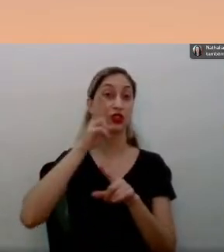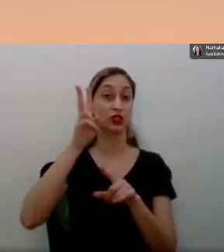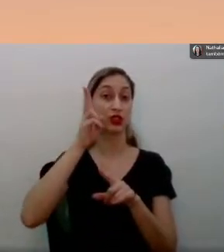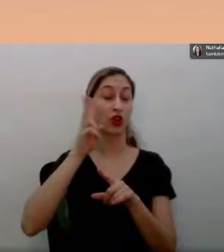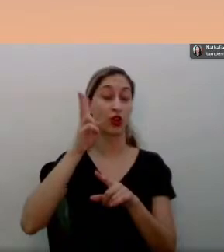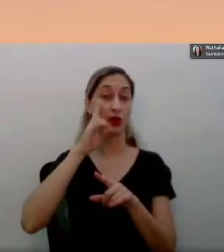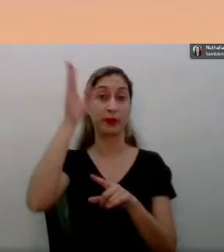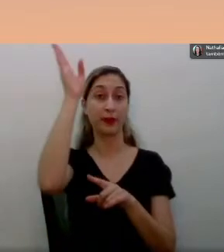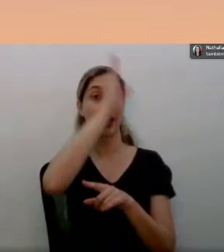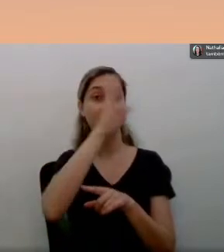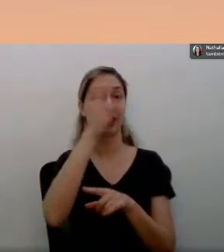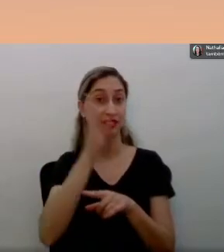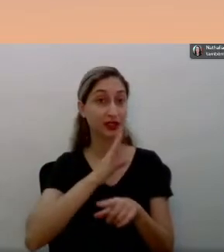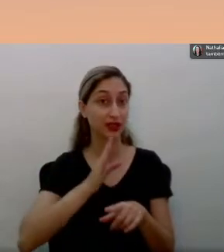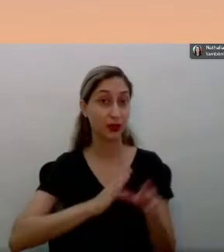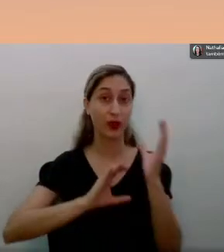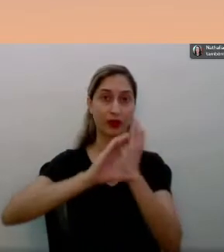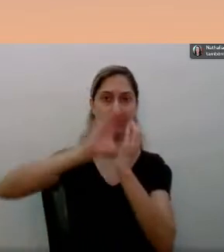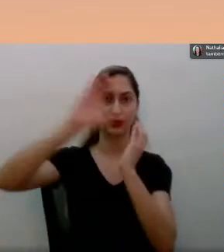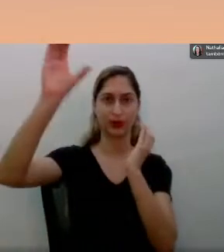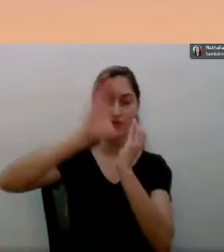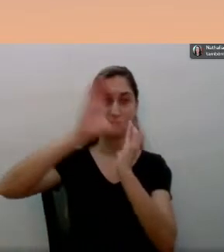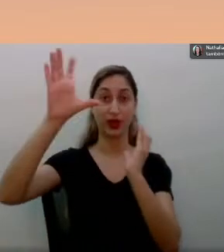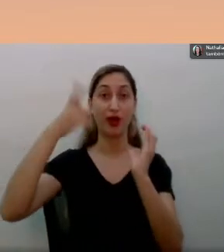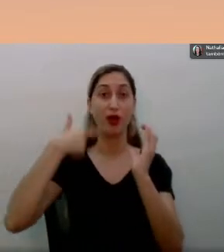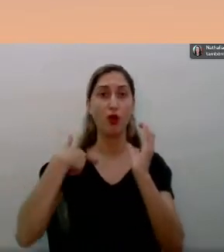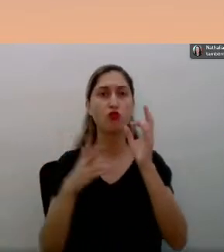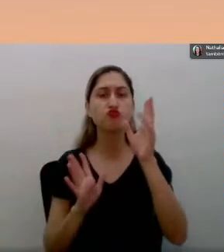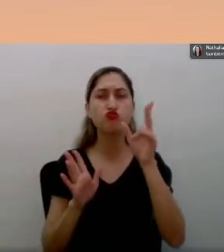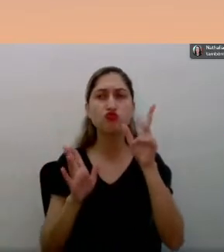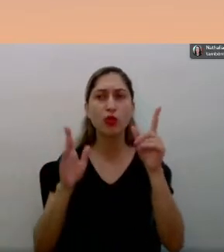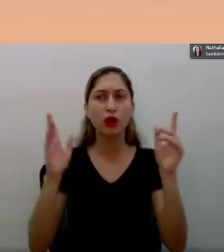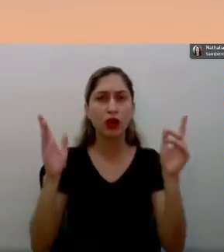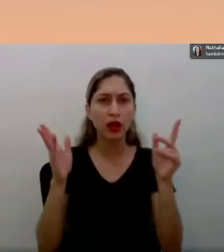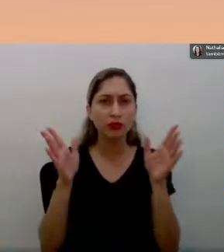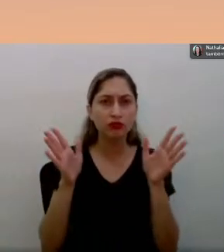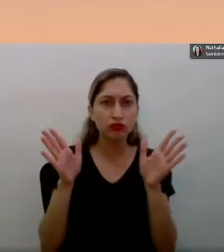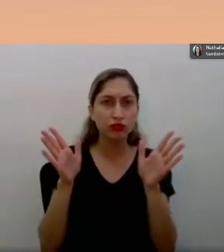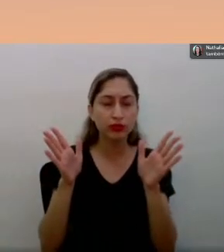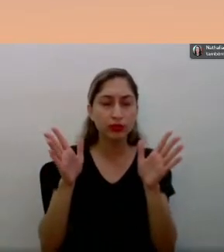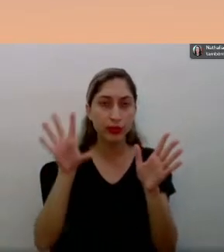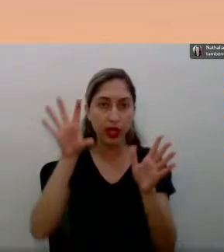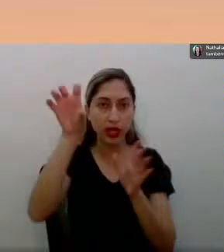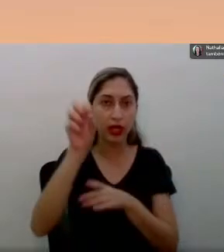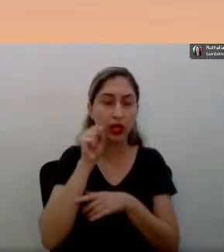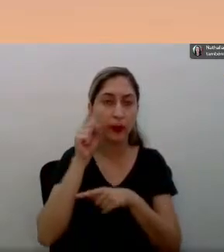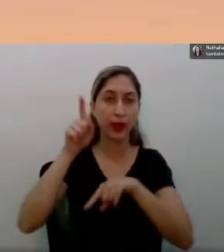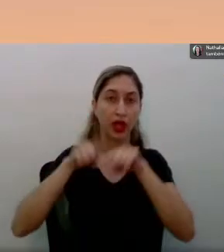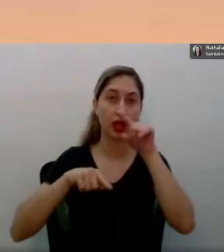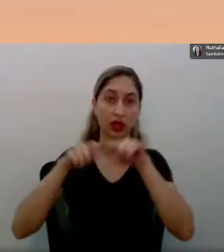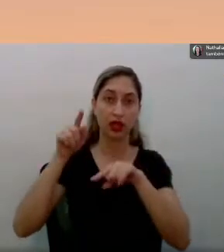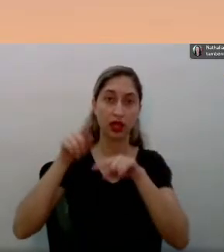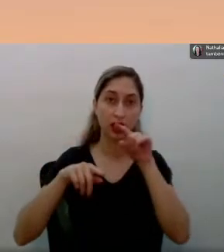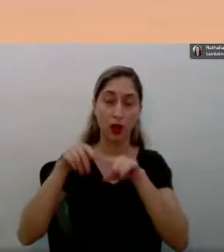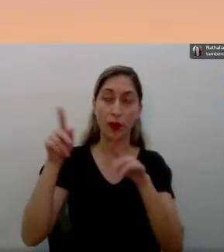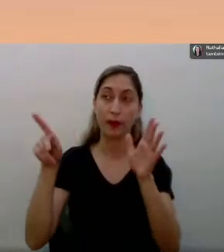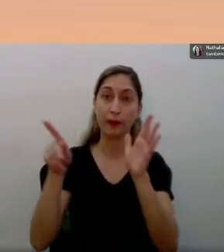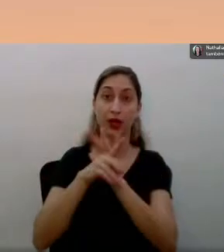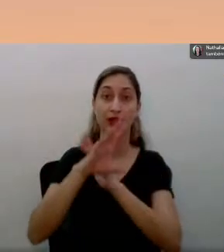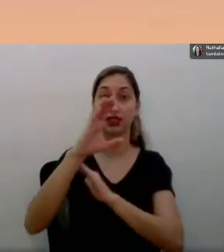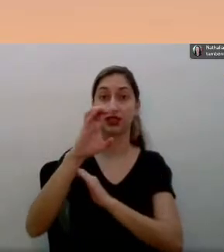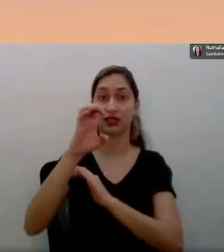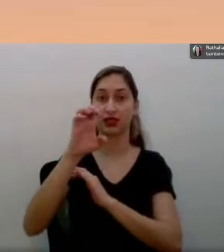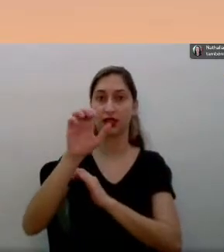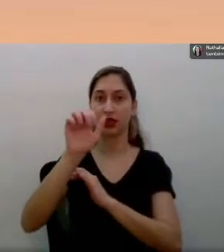eu fiz um resgate né aqui com o material do seu amigo né que é o centro de